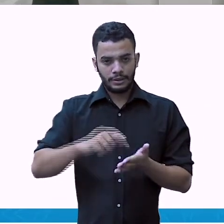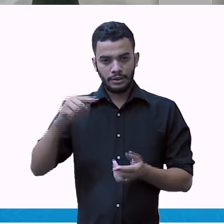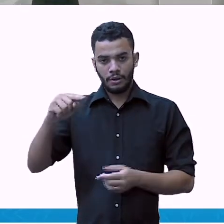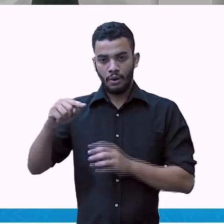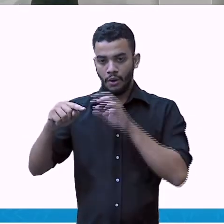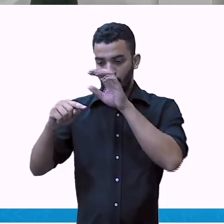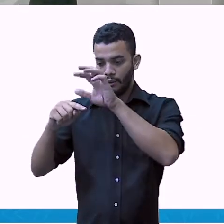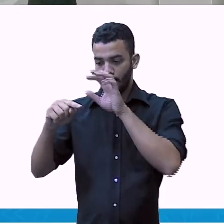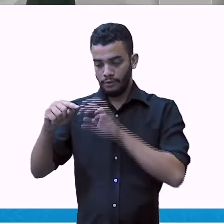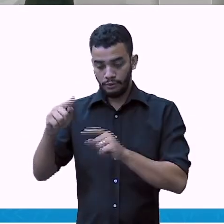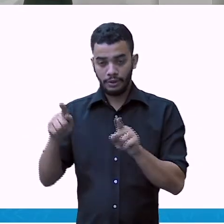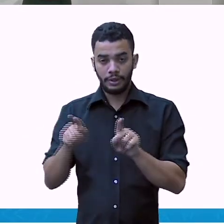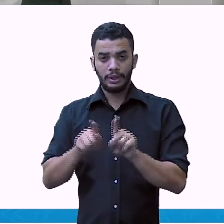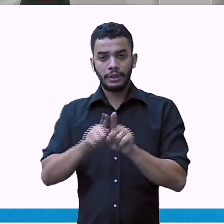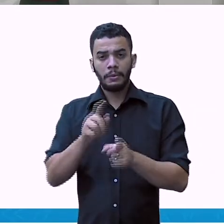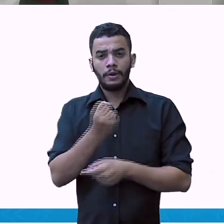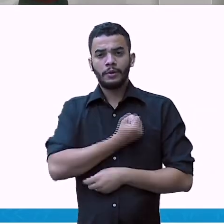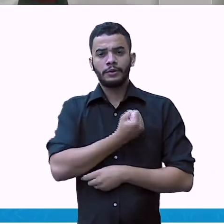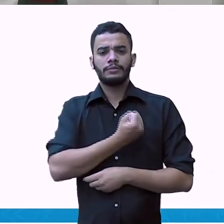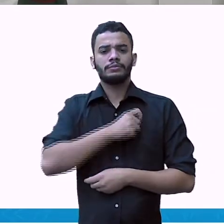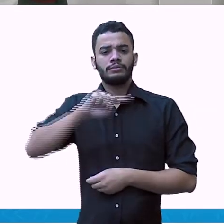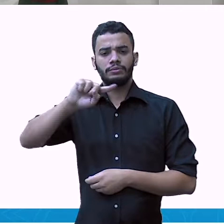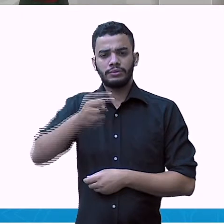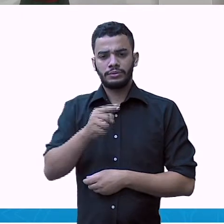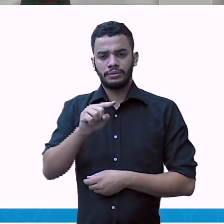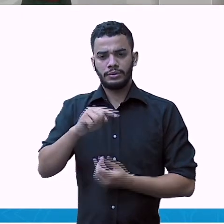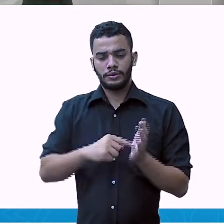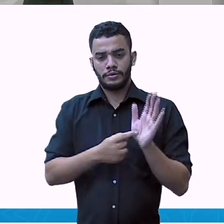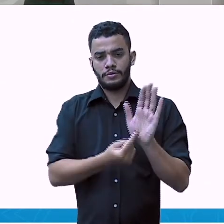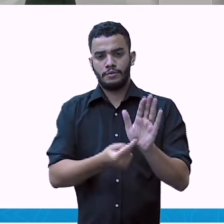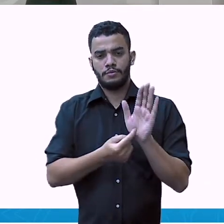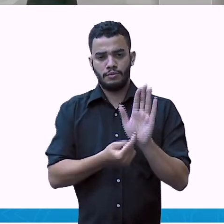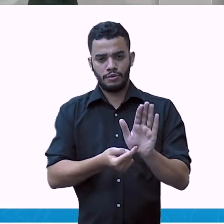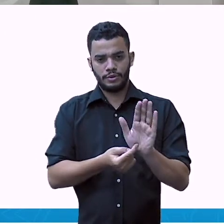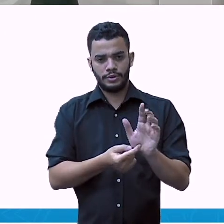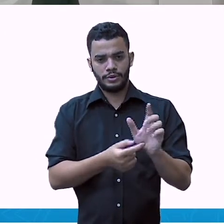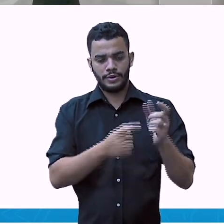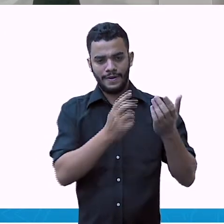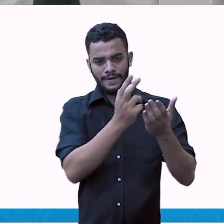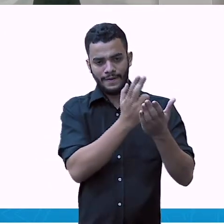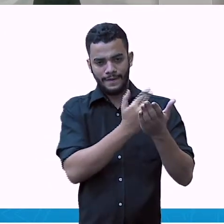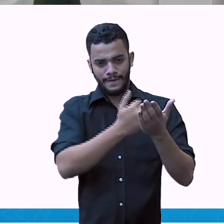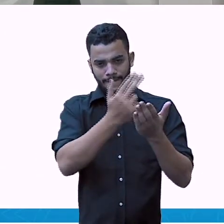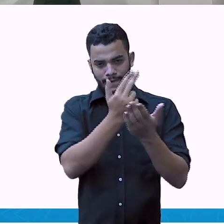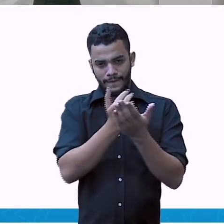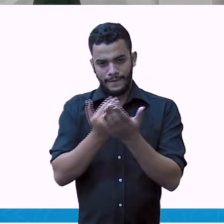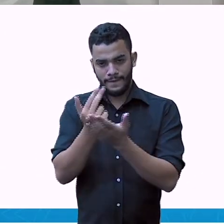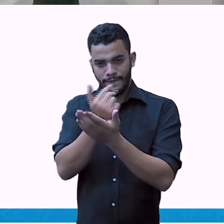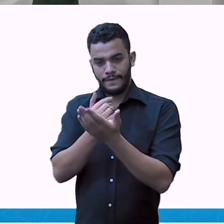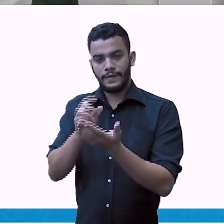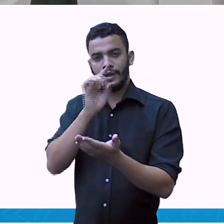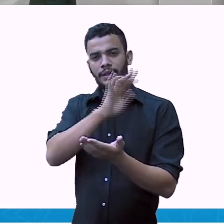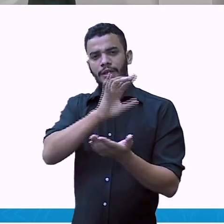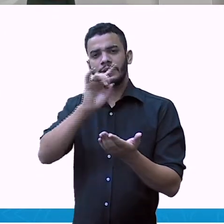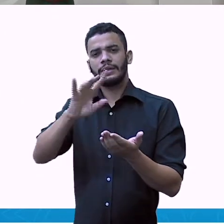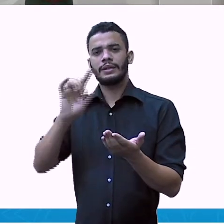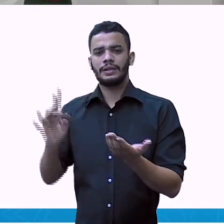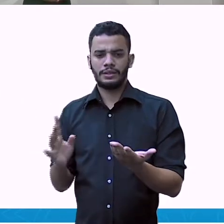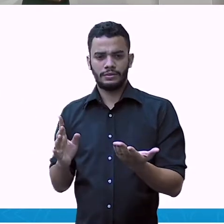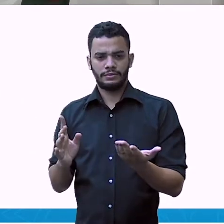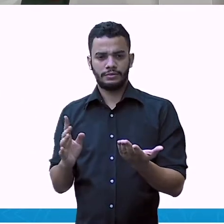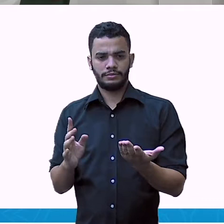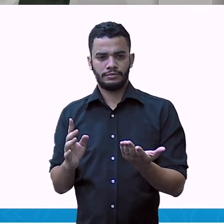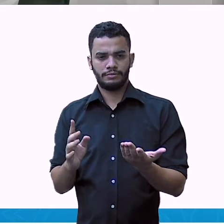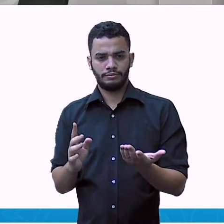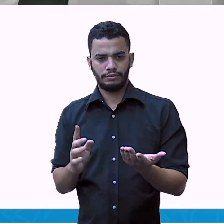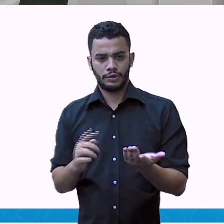número decimal que representam a parte indicada de cada figura, considerando o cubo como inteiro.